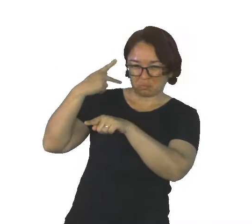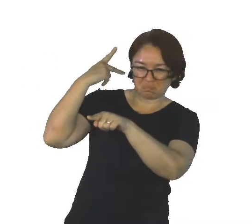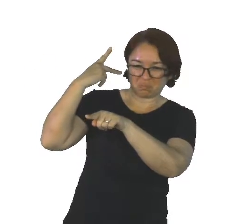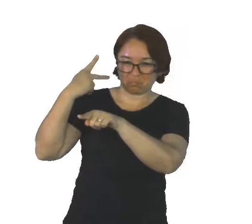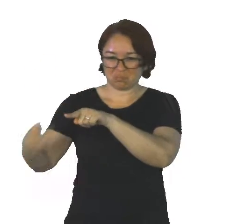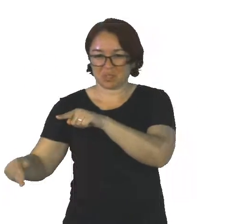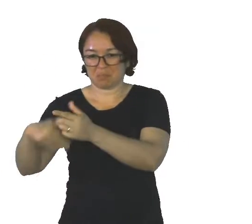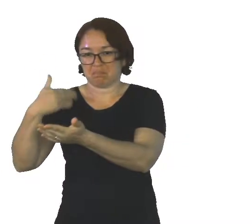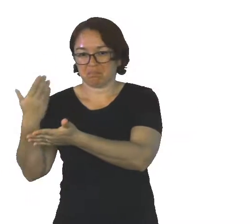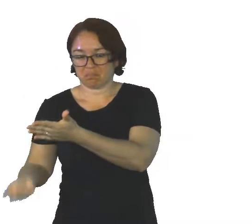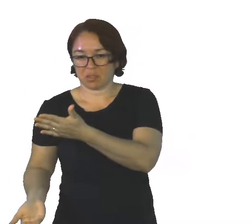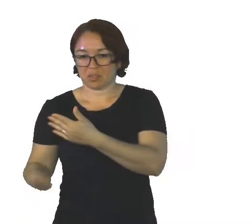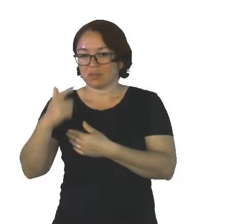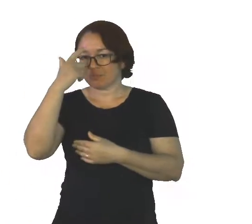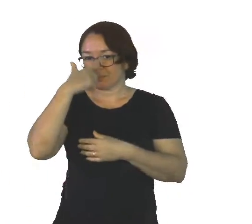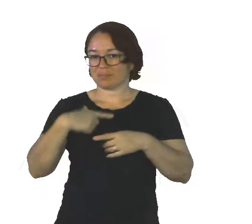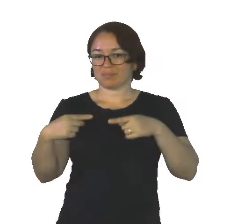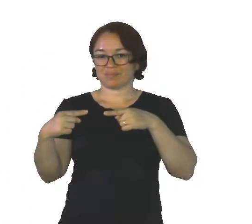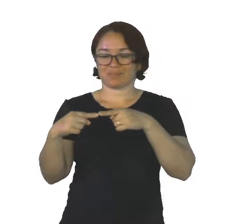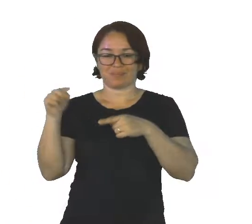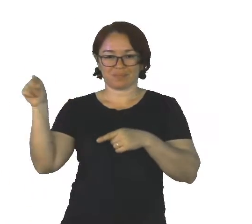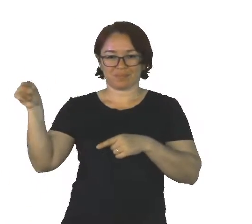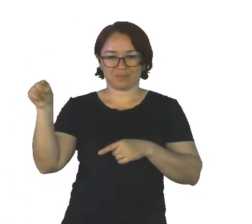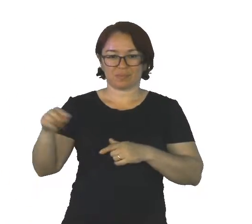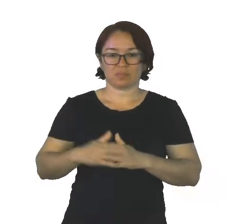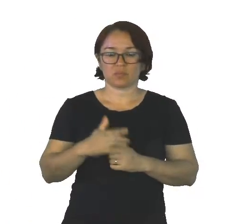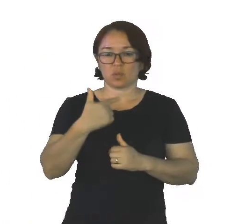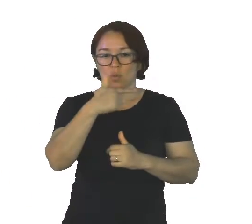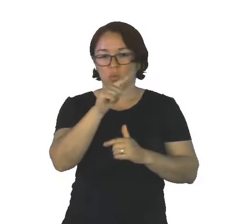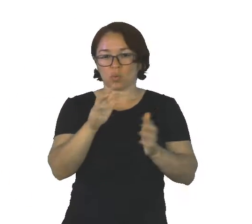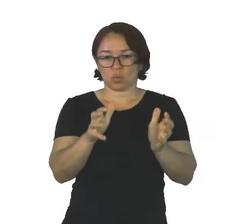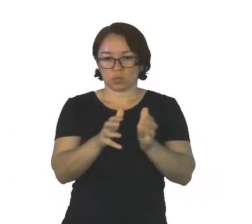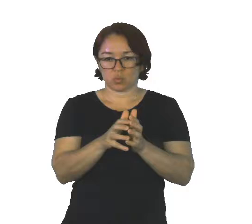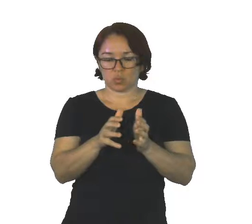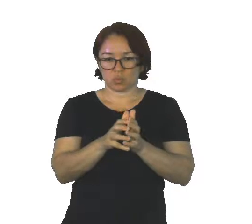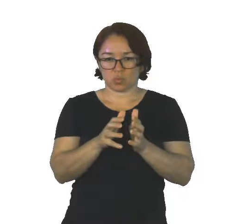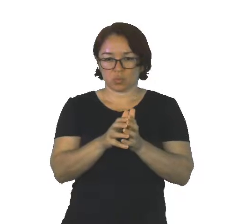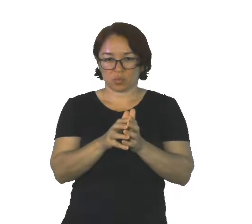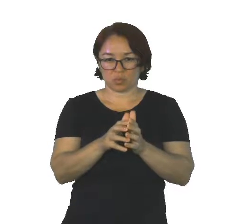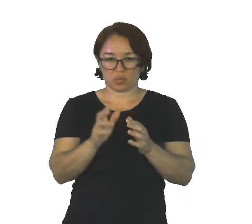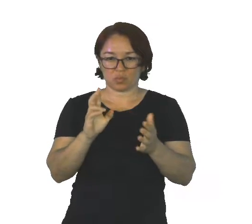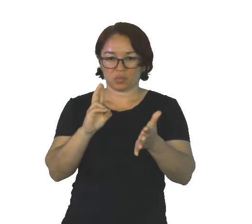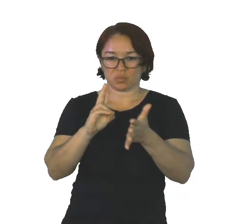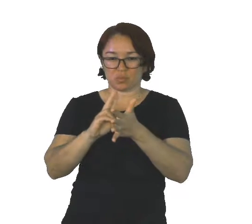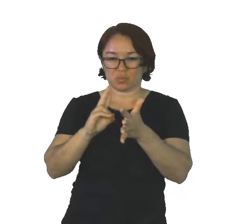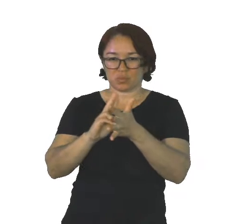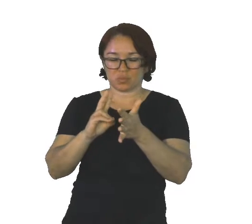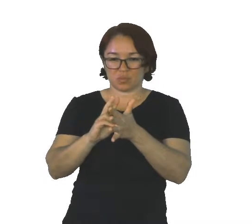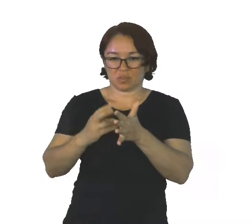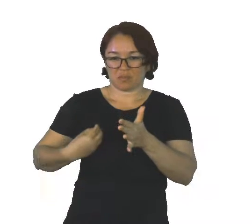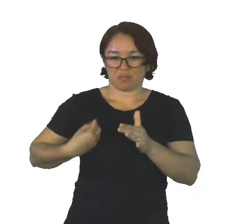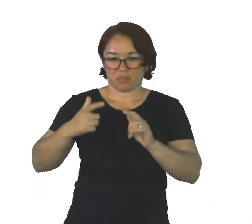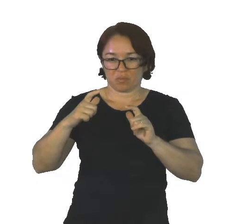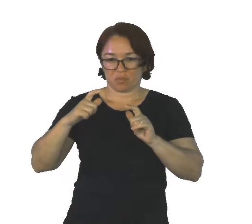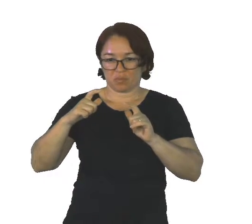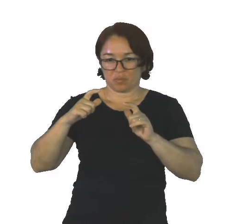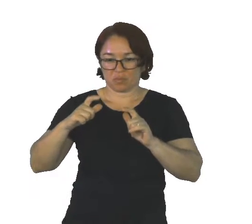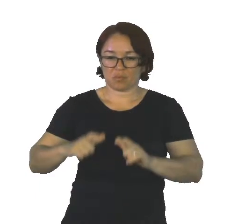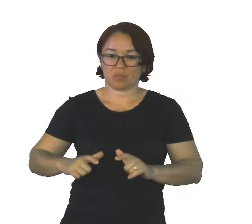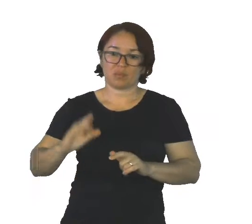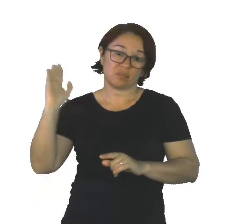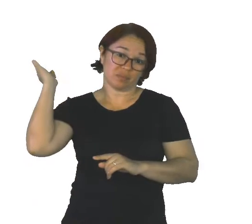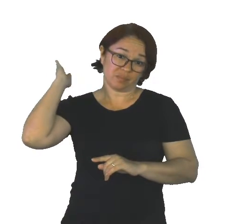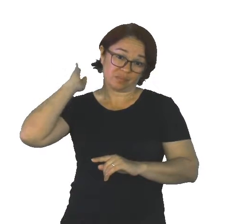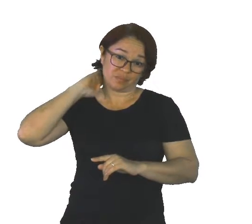Outro povo bastante interessante é o Assurini, que vive no Xingu, no estado do Pará. O trabalho em